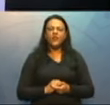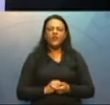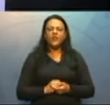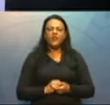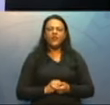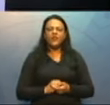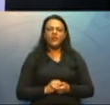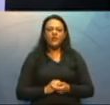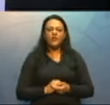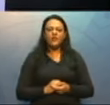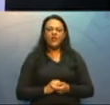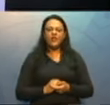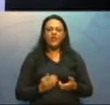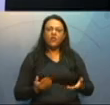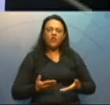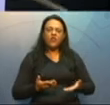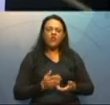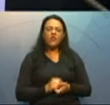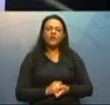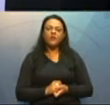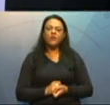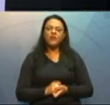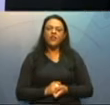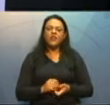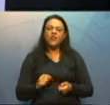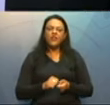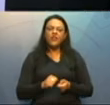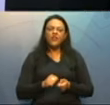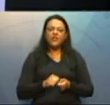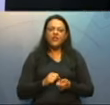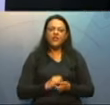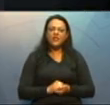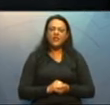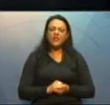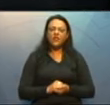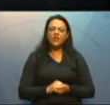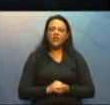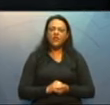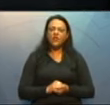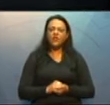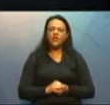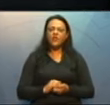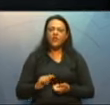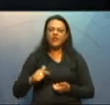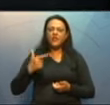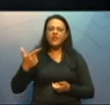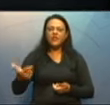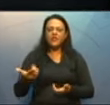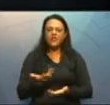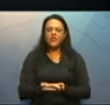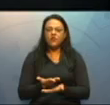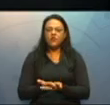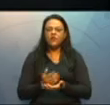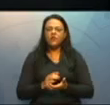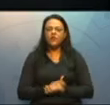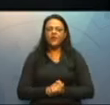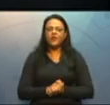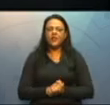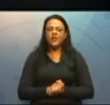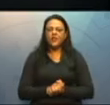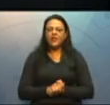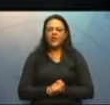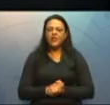Agora, dessa forma, vamos realizar o próximo exercício. Vamos